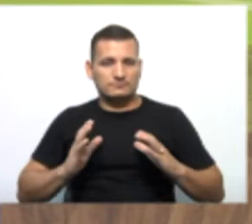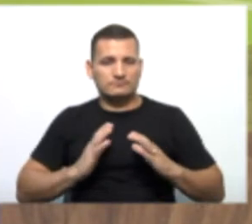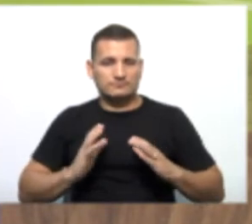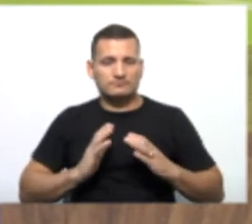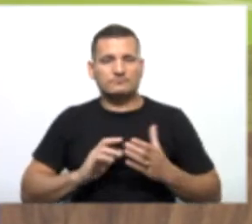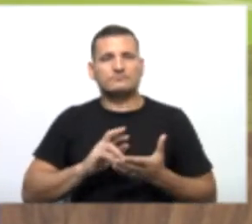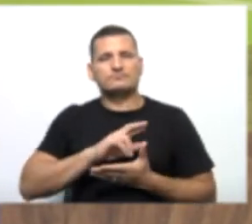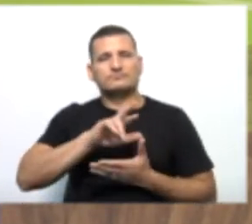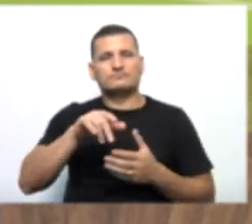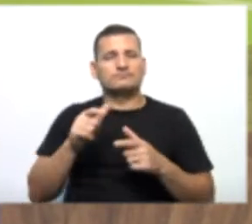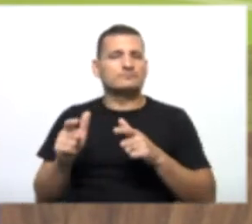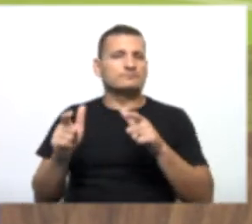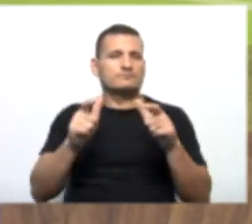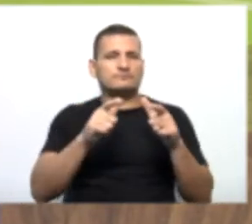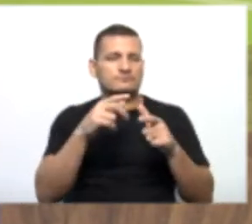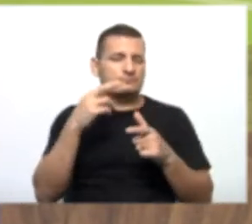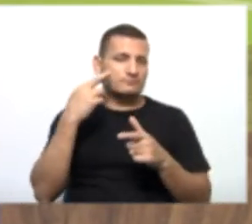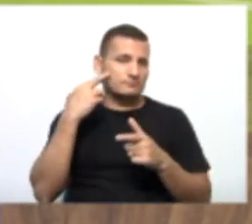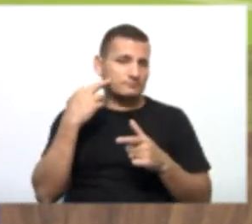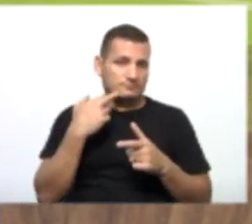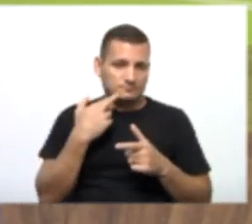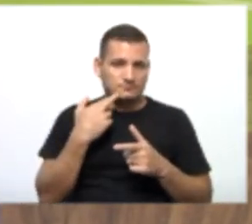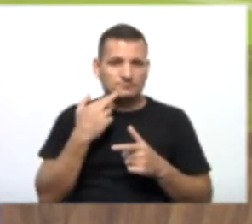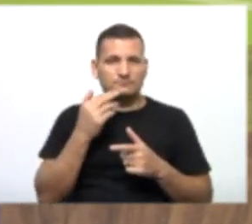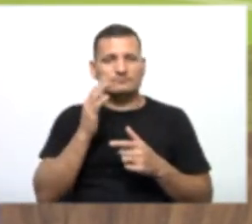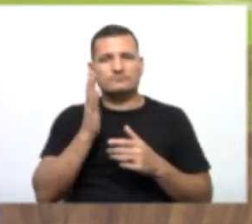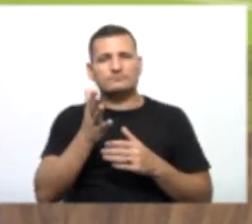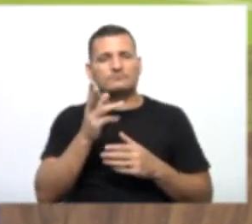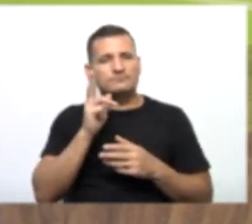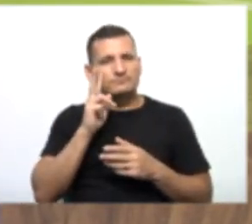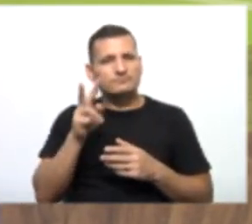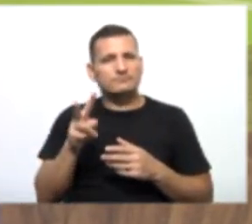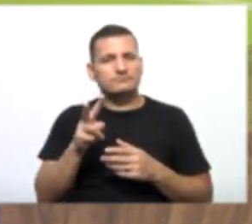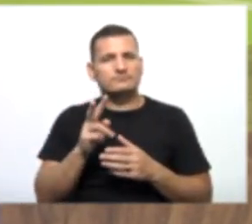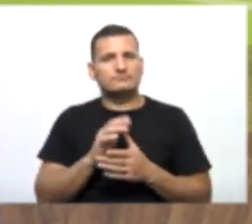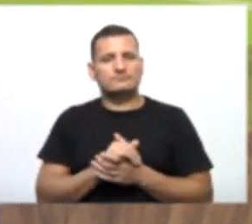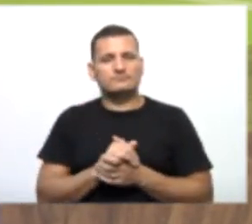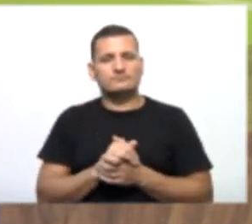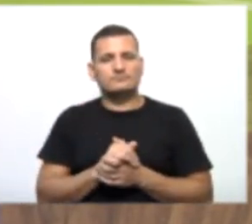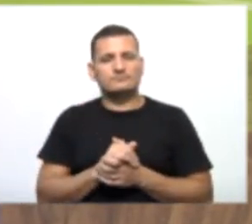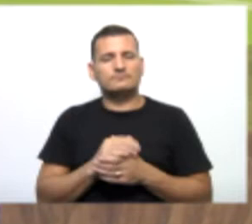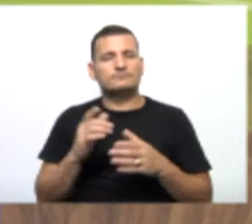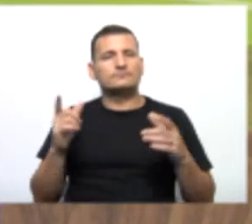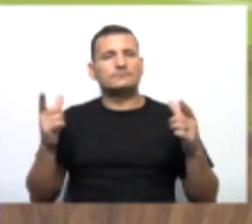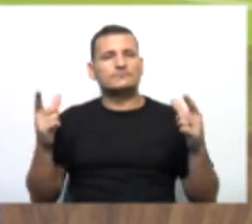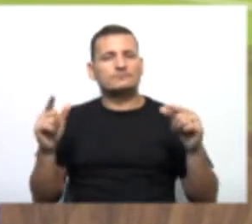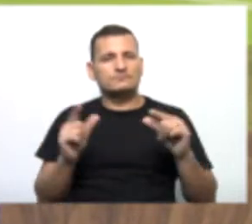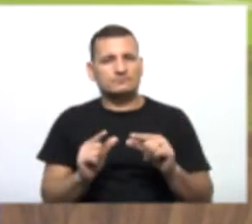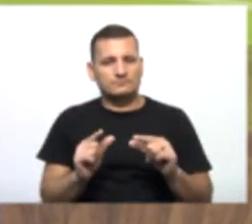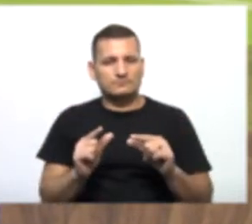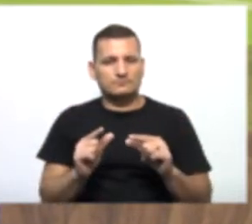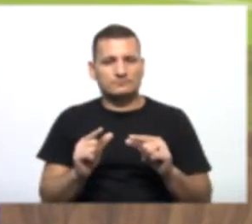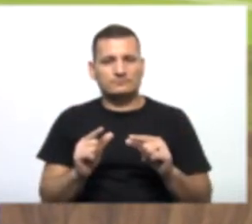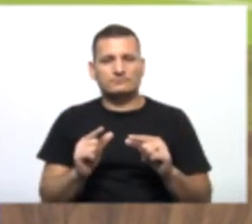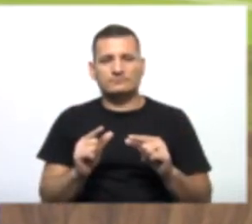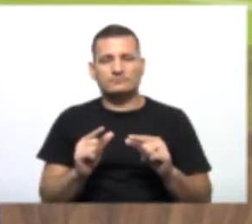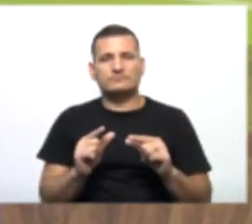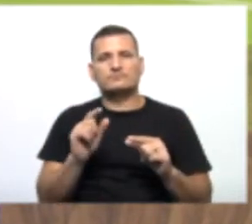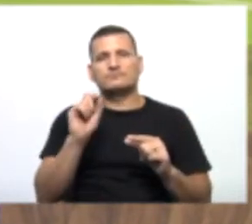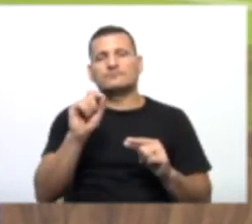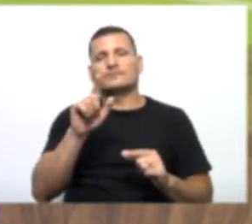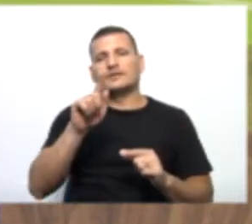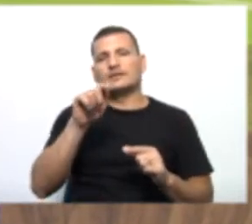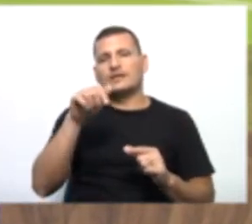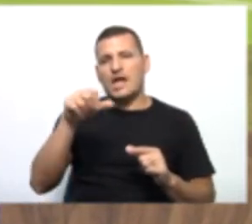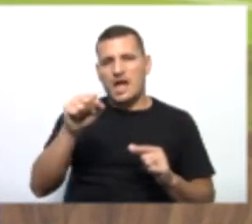mais diversos cantos aí do nosso estado de Rondônia, você já ouviu falar na redução, né, desses gases